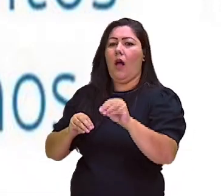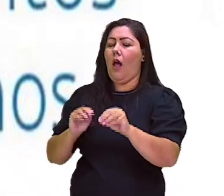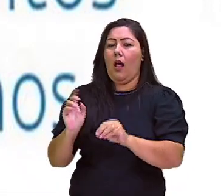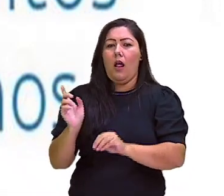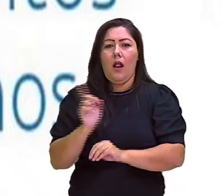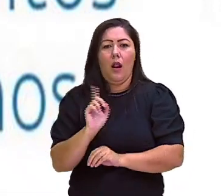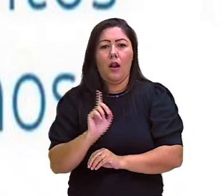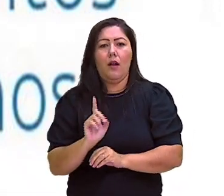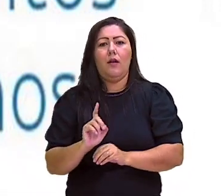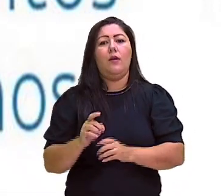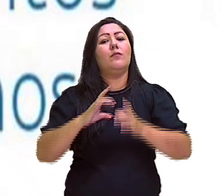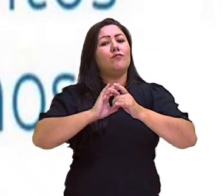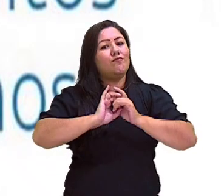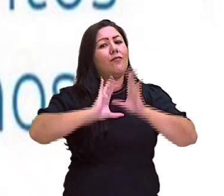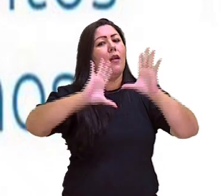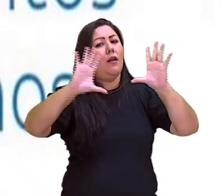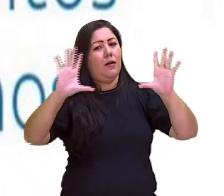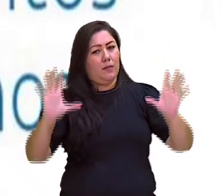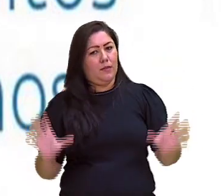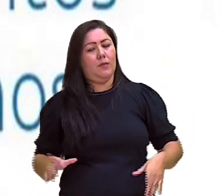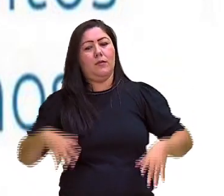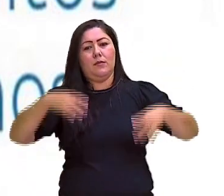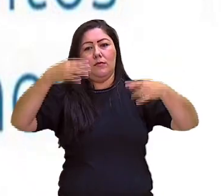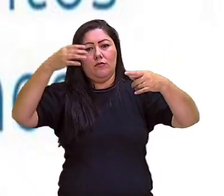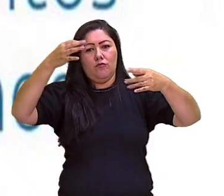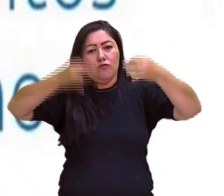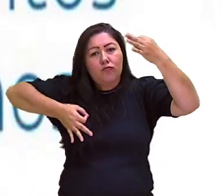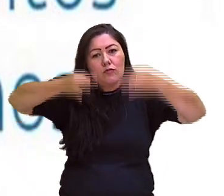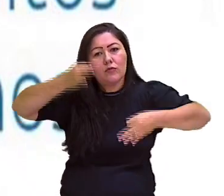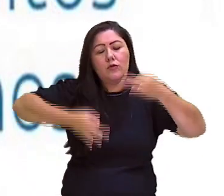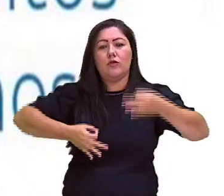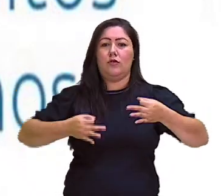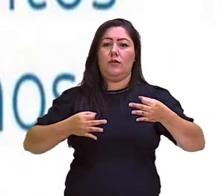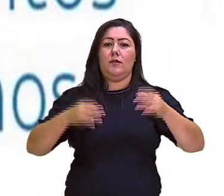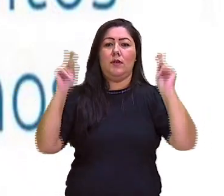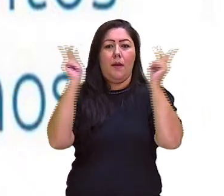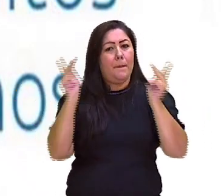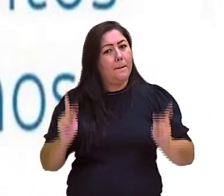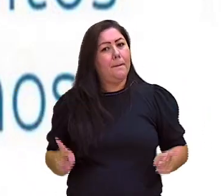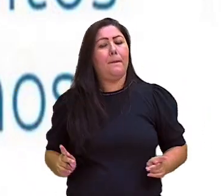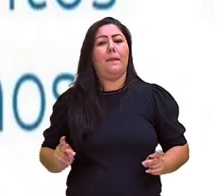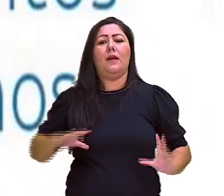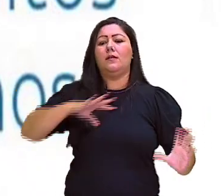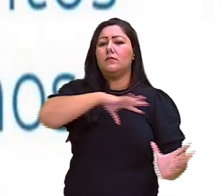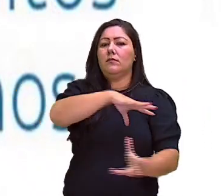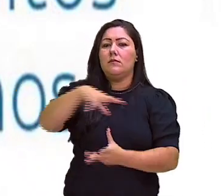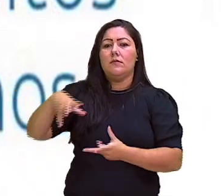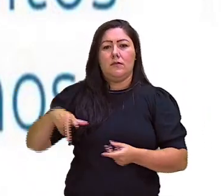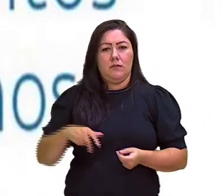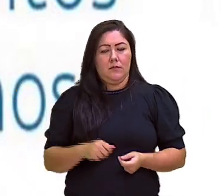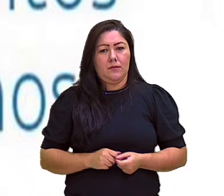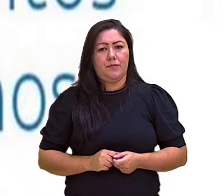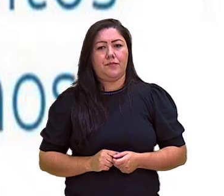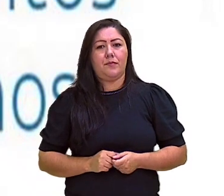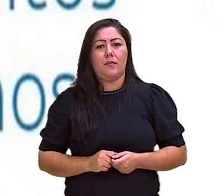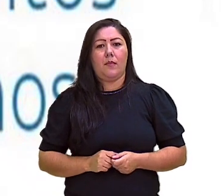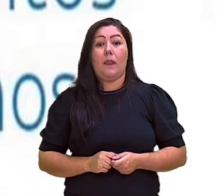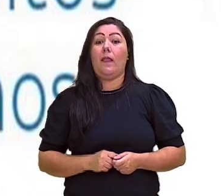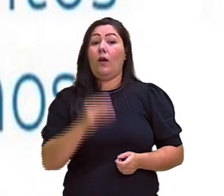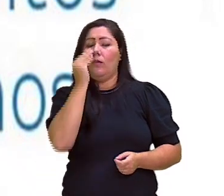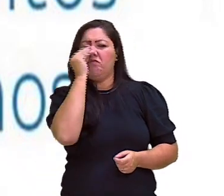liberdade, da justiça, da paz no mundo. Considerando que o desprezo e